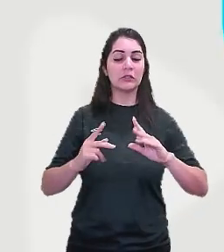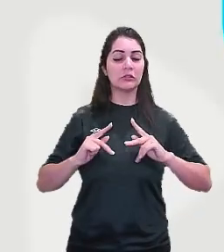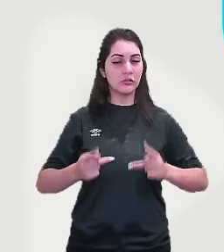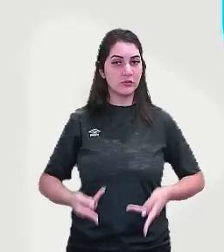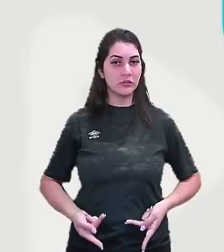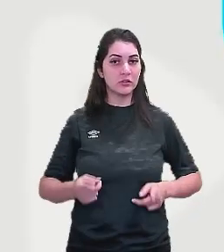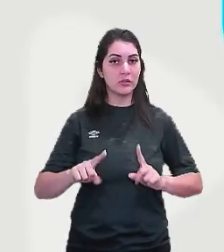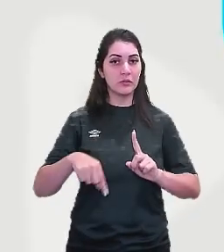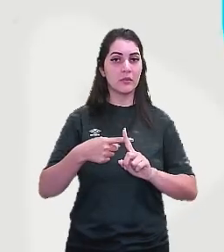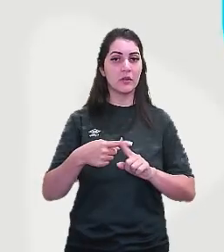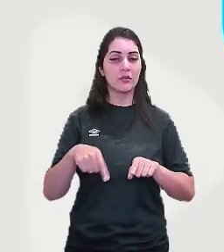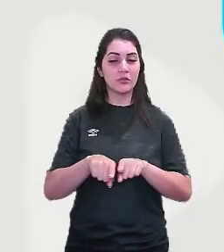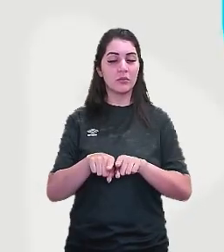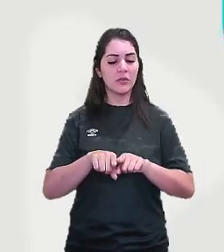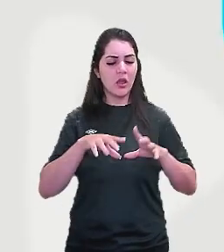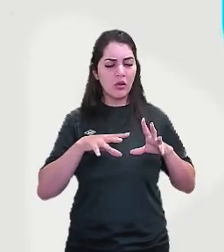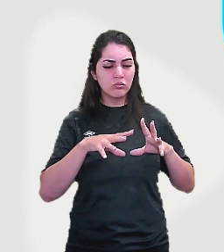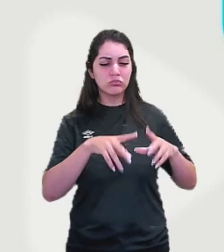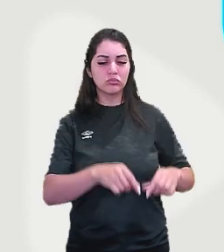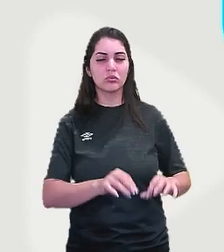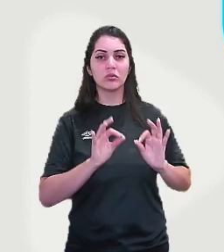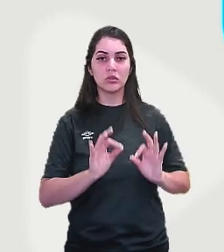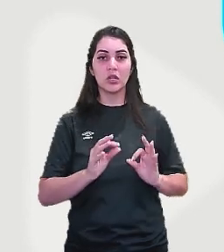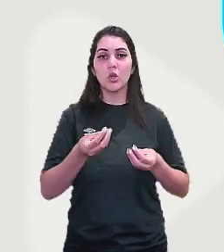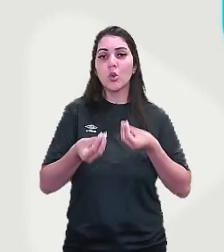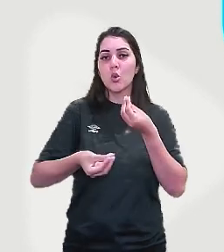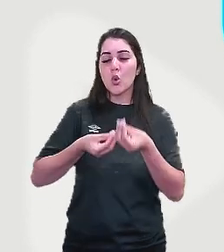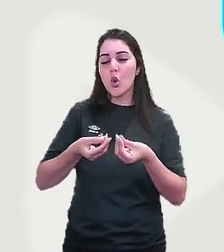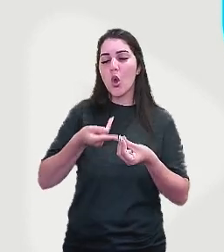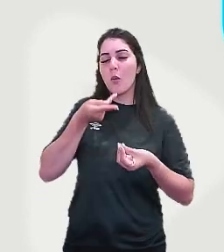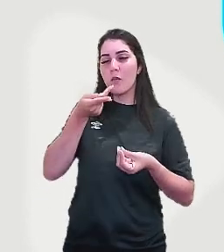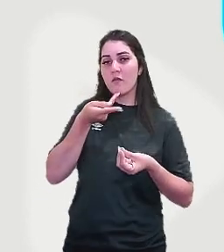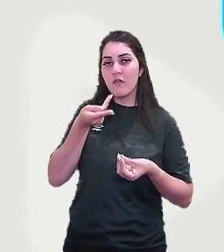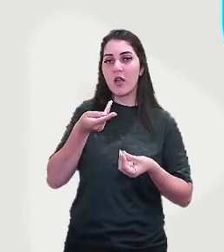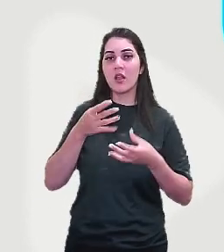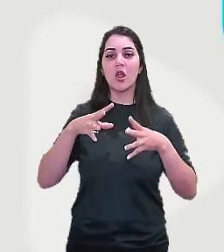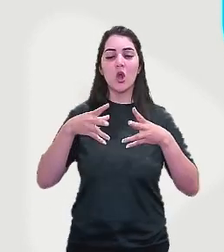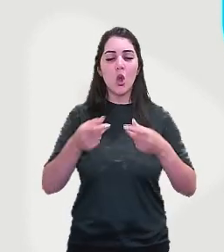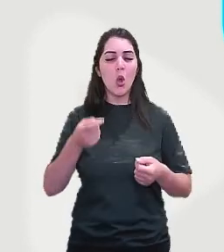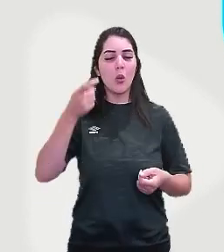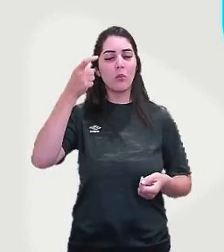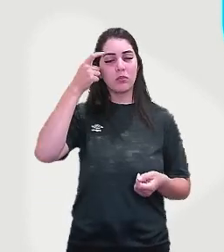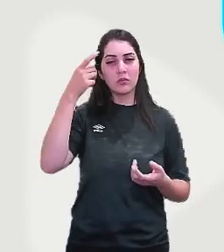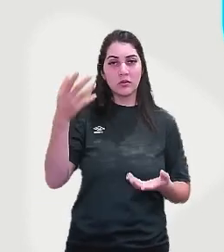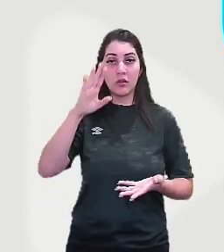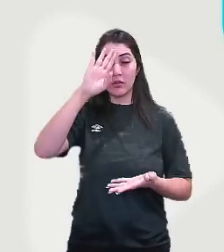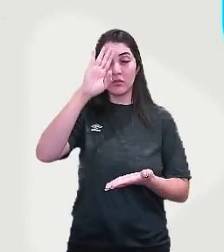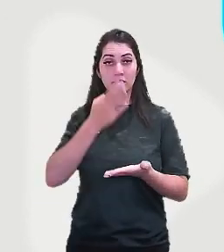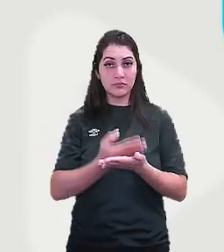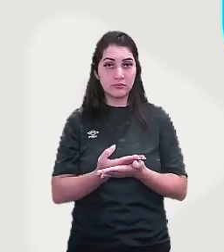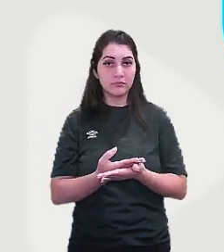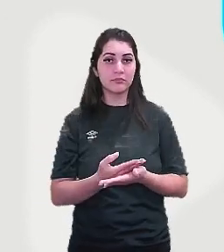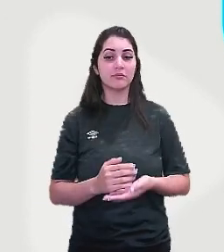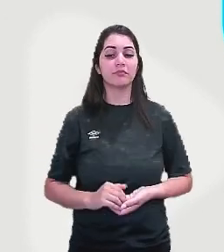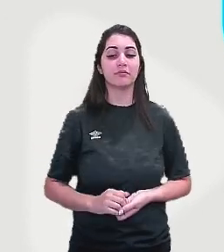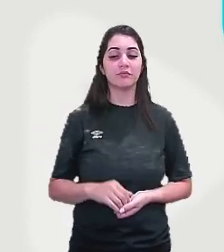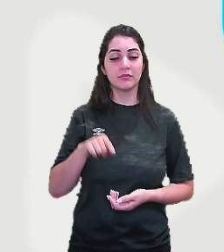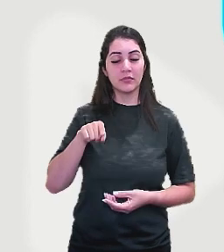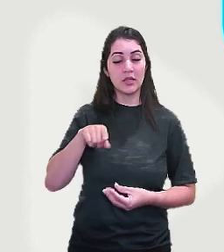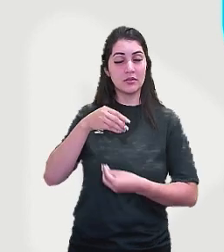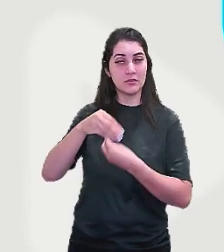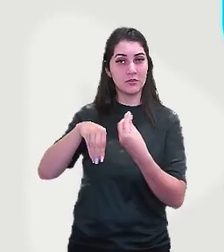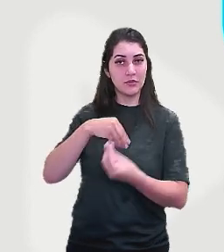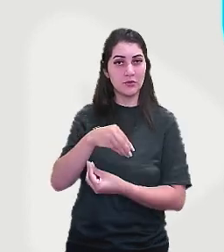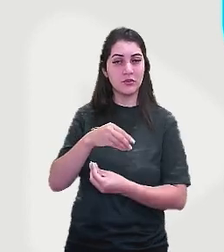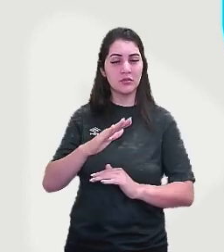também ao todo, a nosso modo de fala, a nosso modo de agir, nossas crenças. E essa